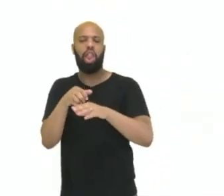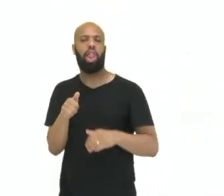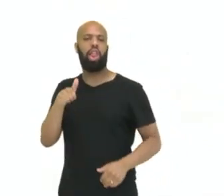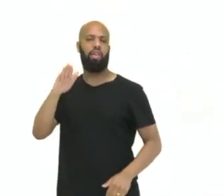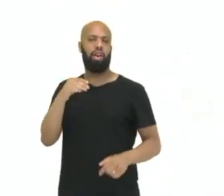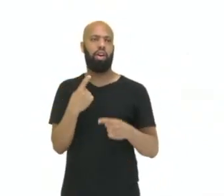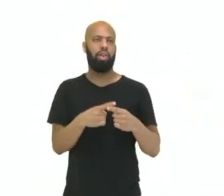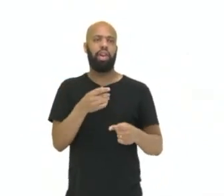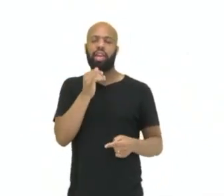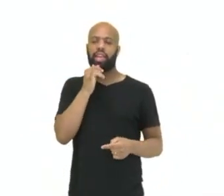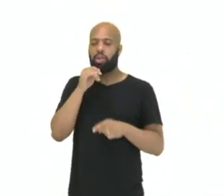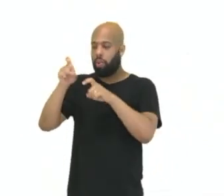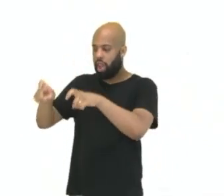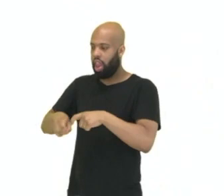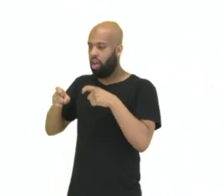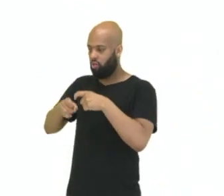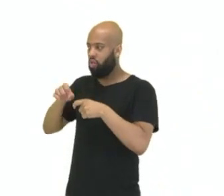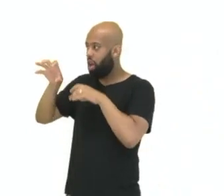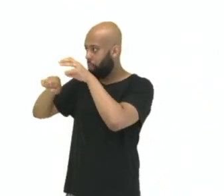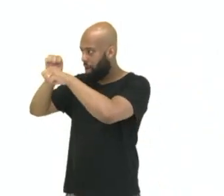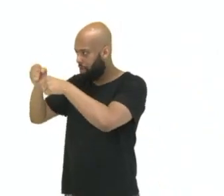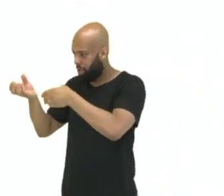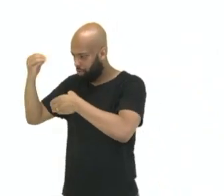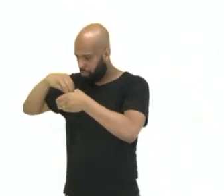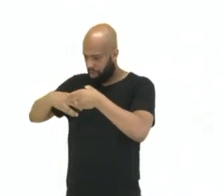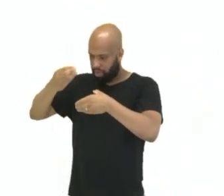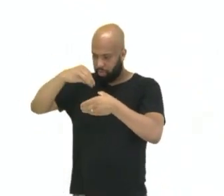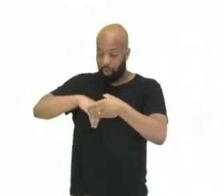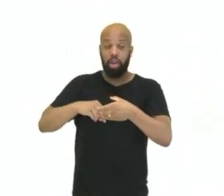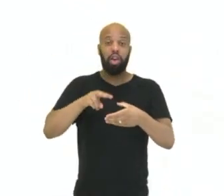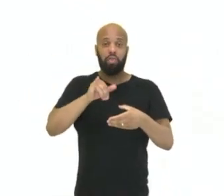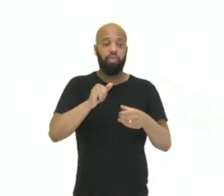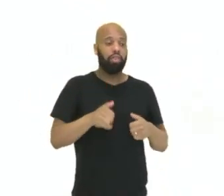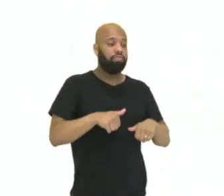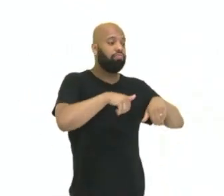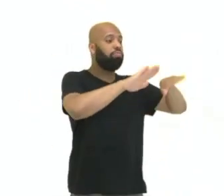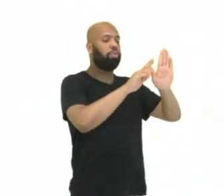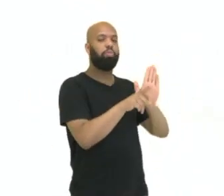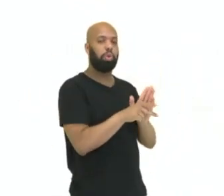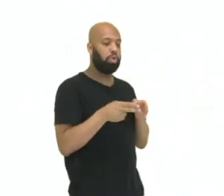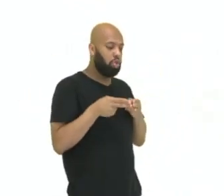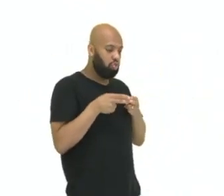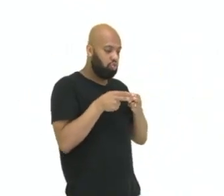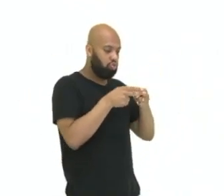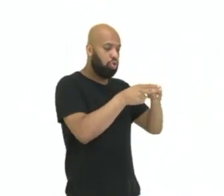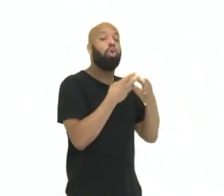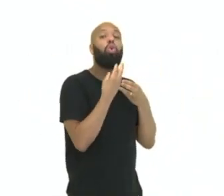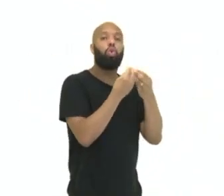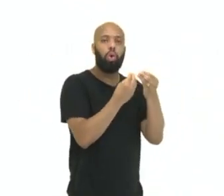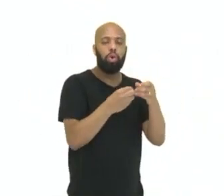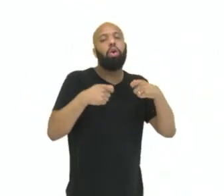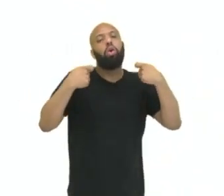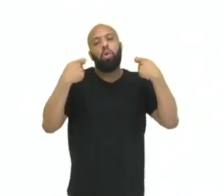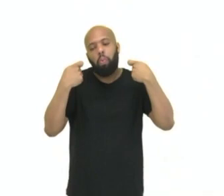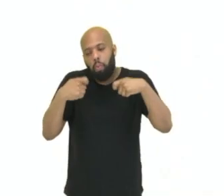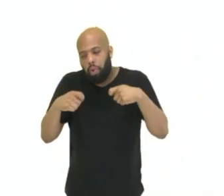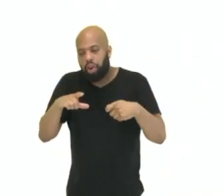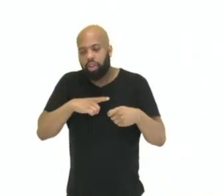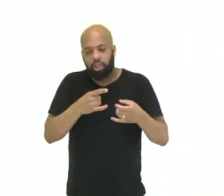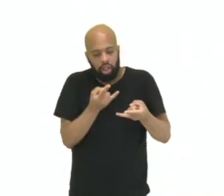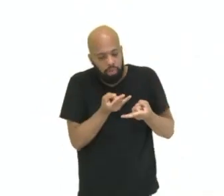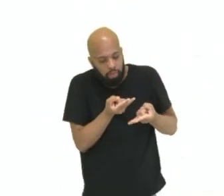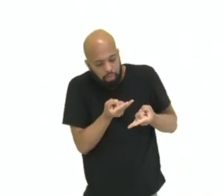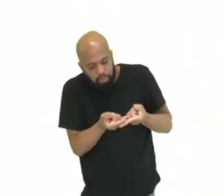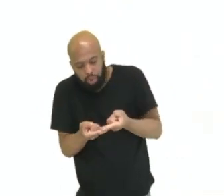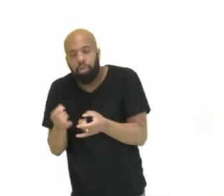café sai da lavoura e chega nos portos? O Brasil é entre os principais exportadores de café do mundo. Então é preciso ter a